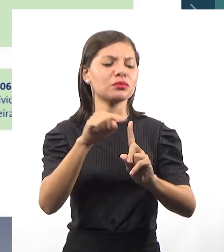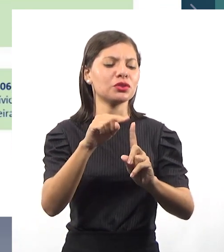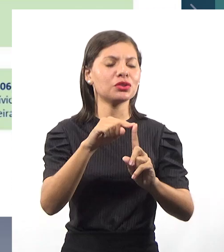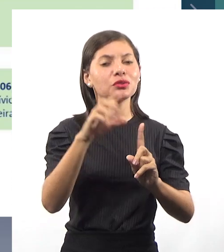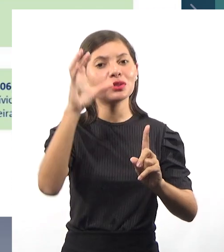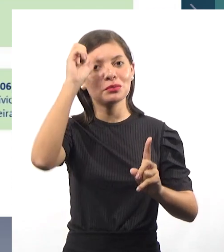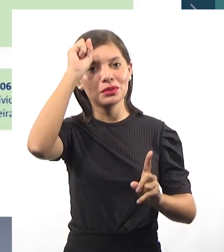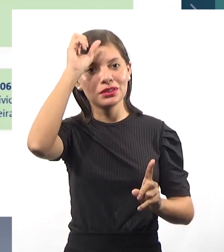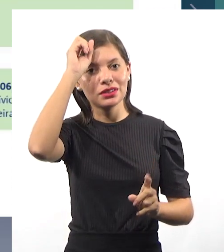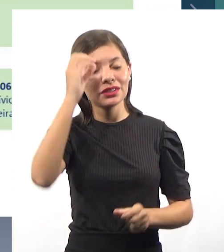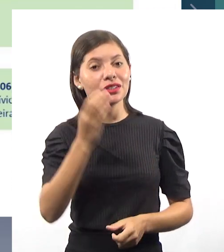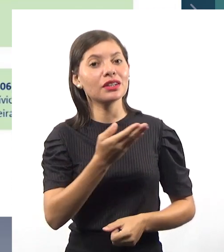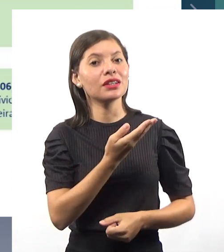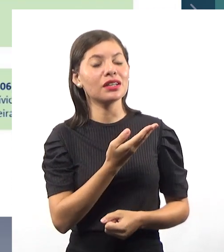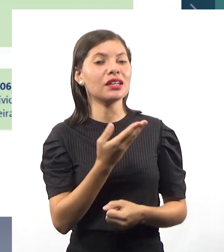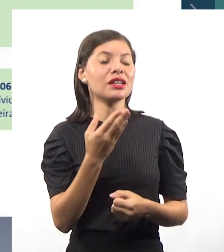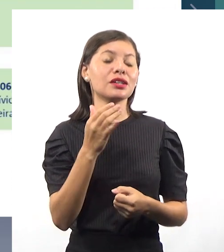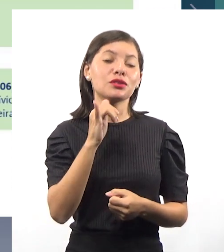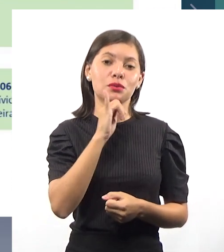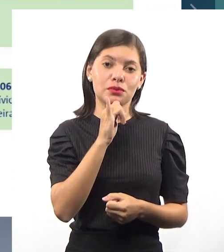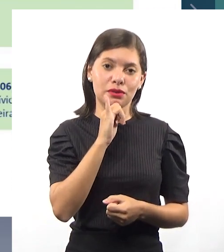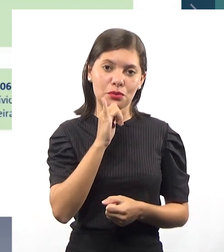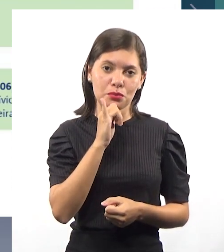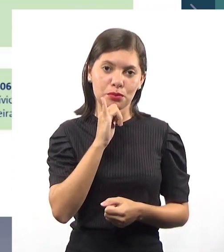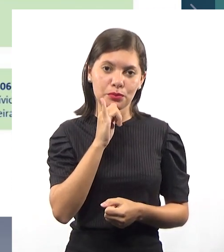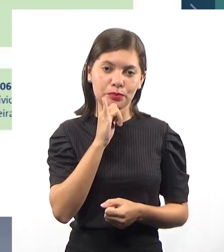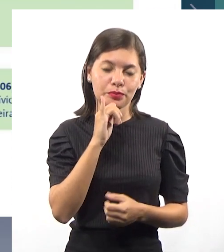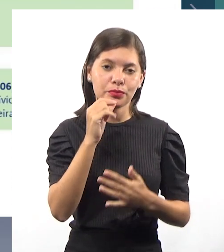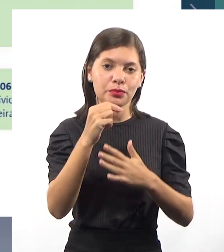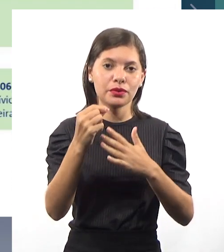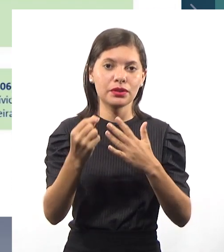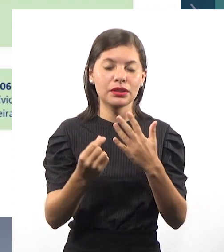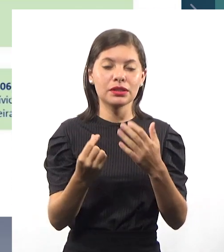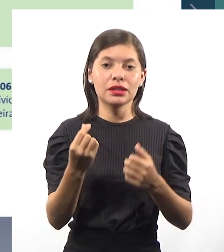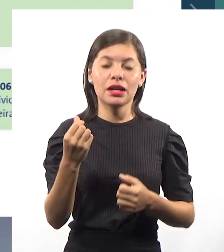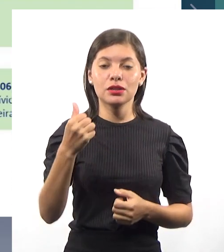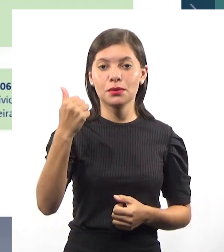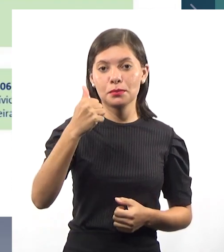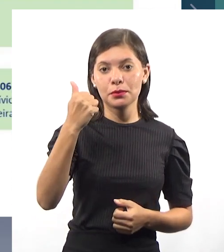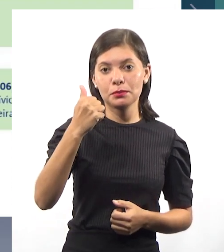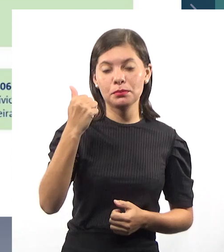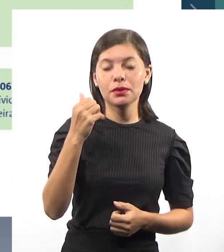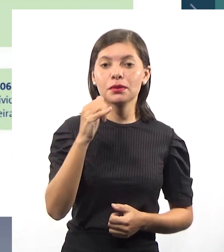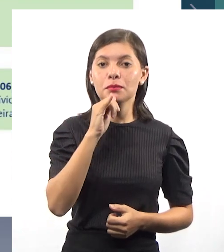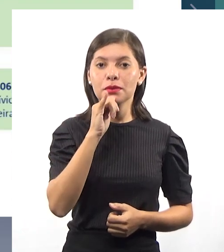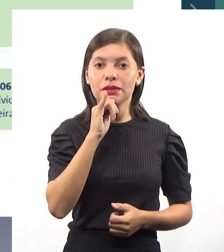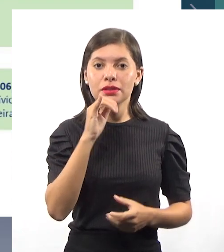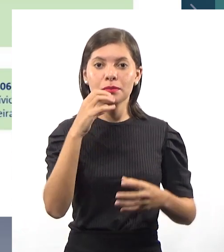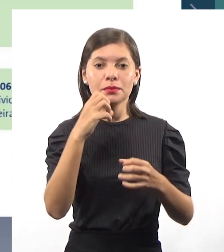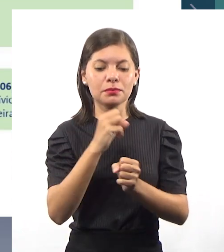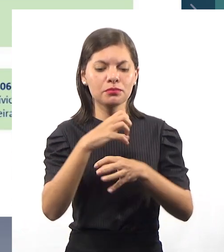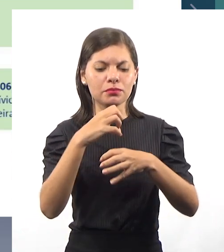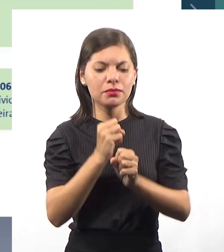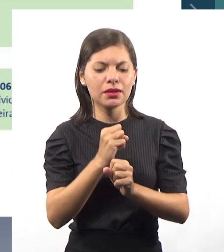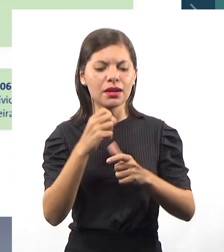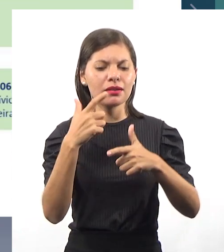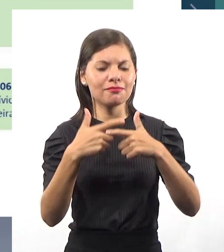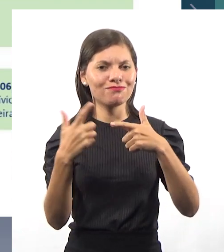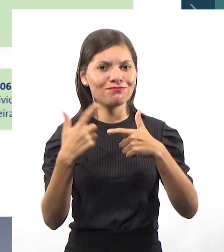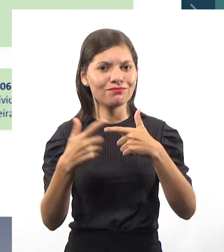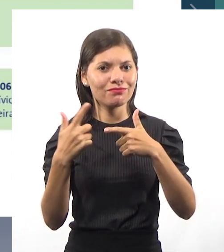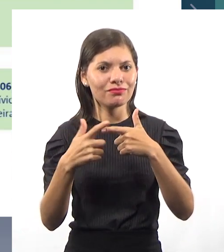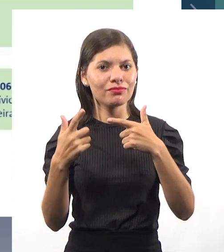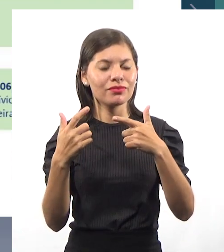os objetivos de aprendizagem. Aqui é só uma exemplificação e a gente vai destacar só esse primeiro, que é, por exemplo,